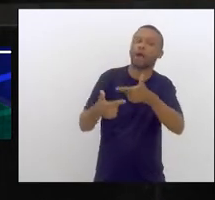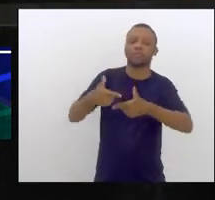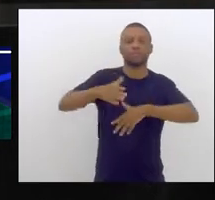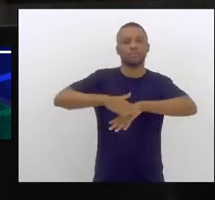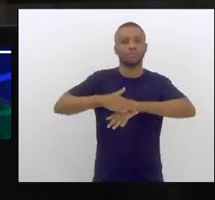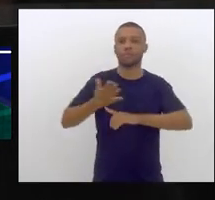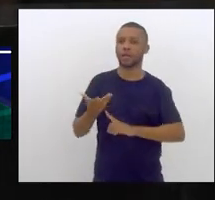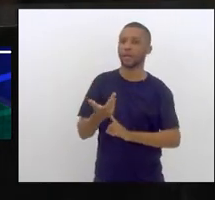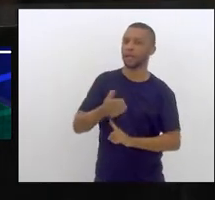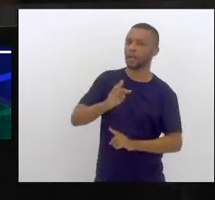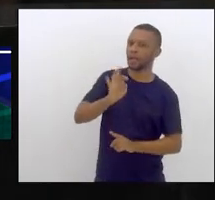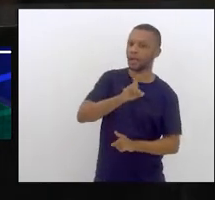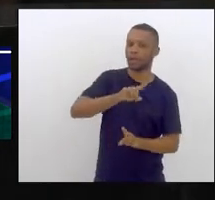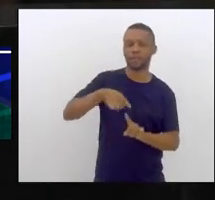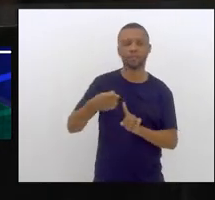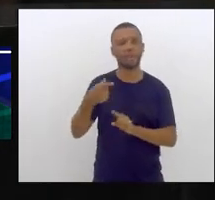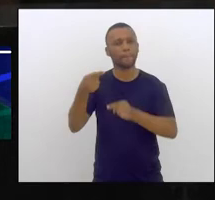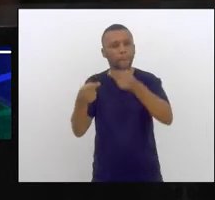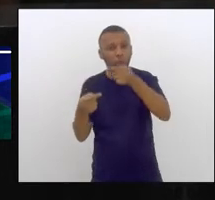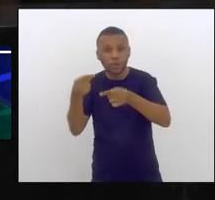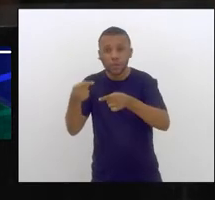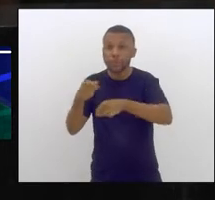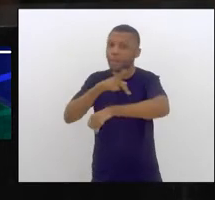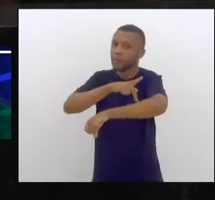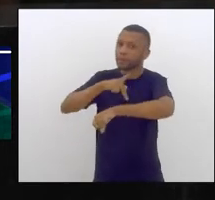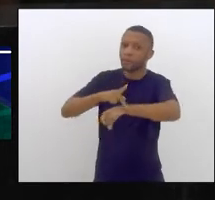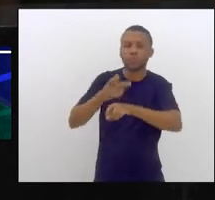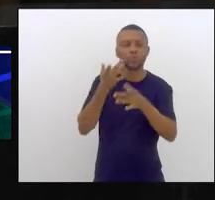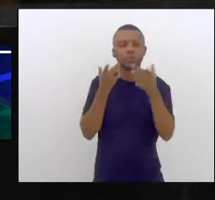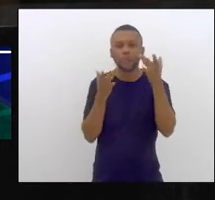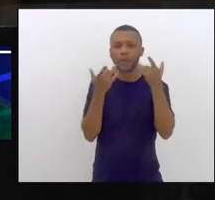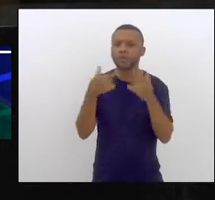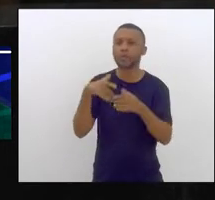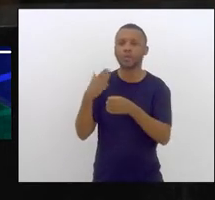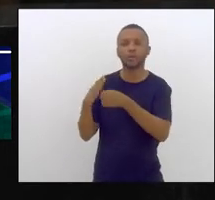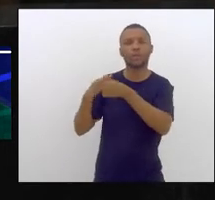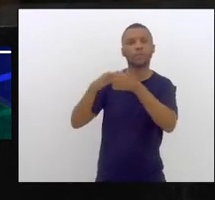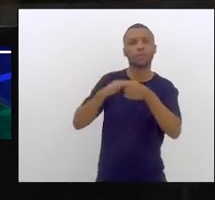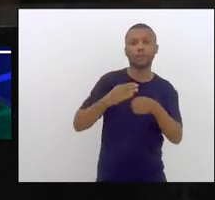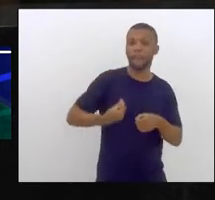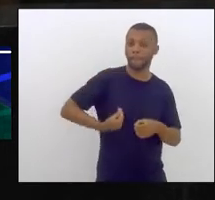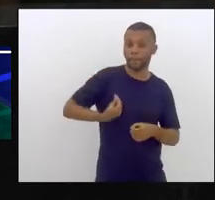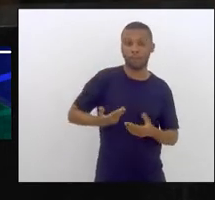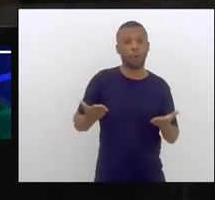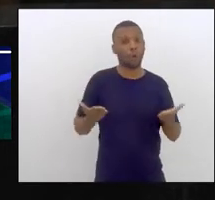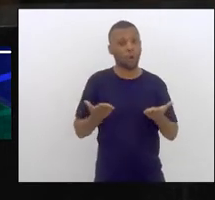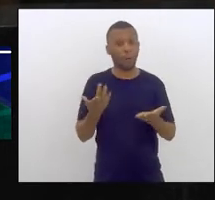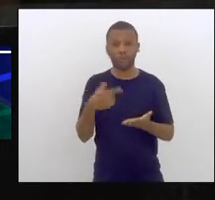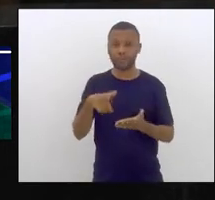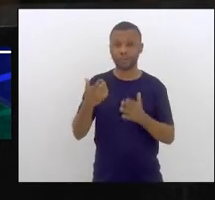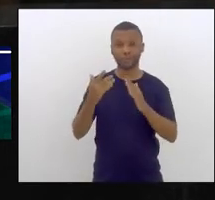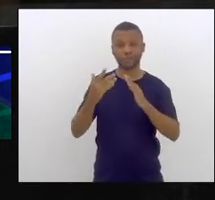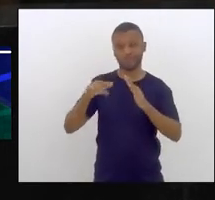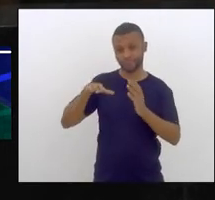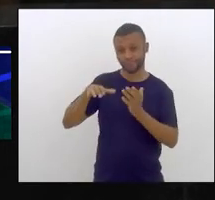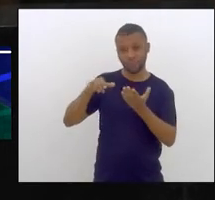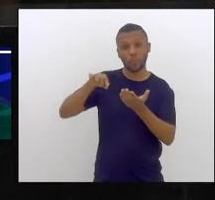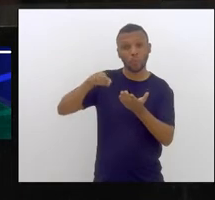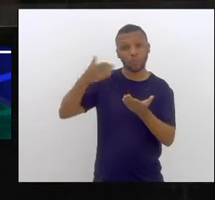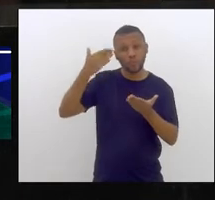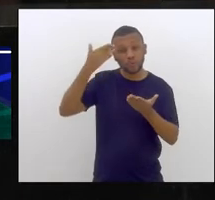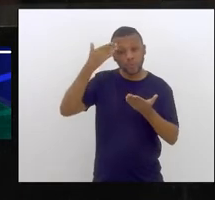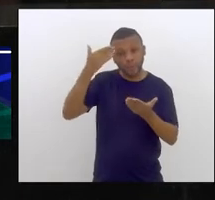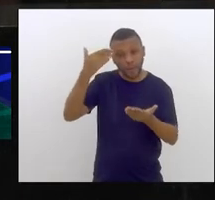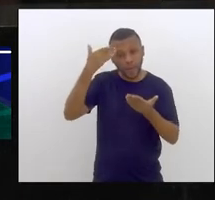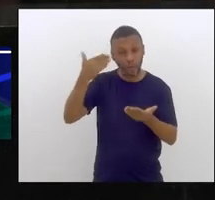artístico, político e pedagógico do Teatro das Oprimidas aqui presente hoje nessa casa, muito obrigada pela presença de